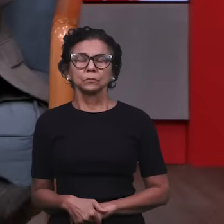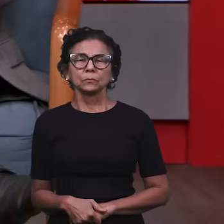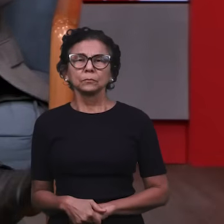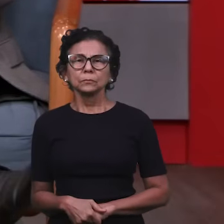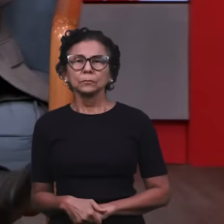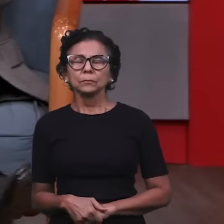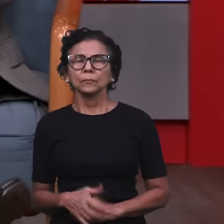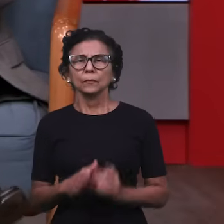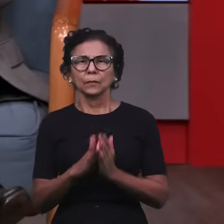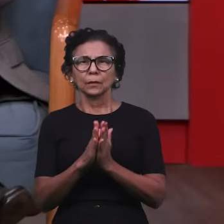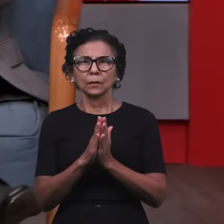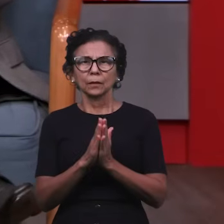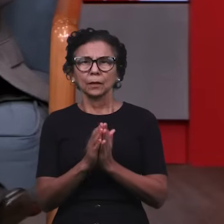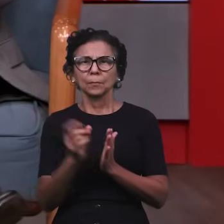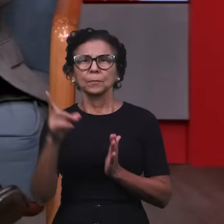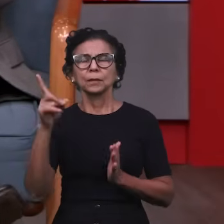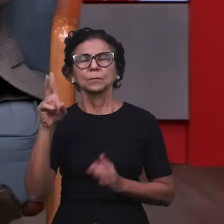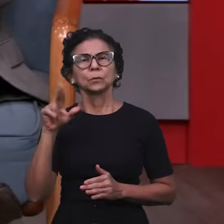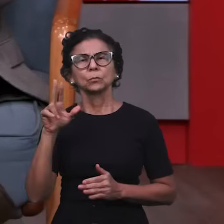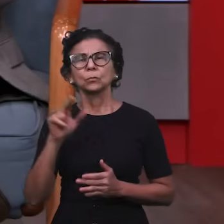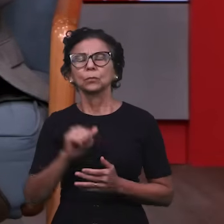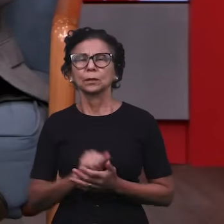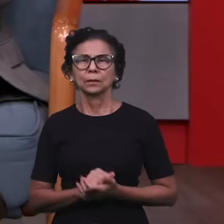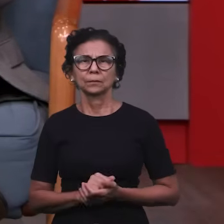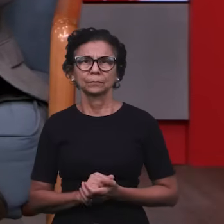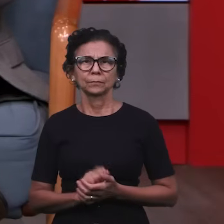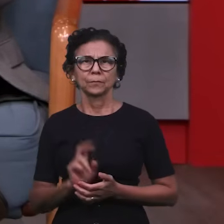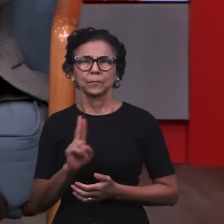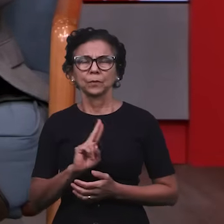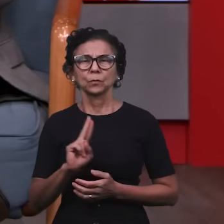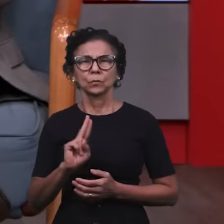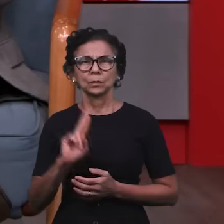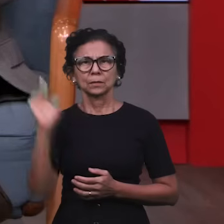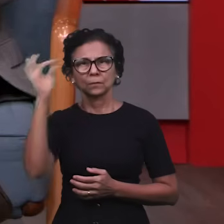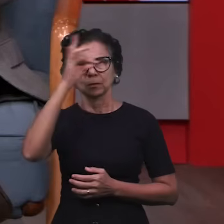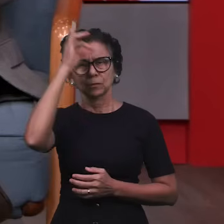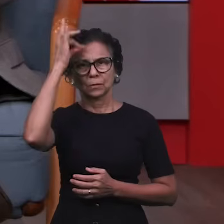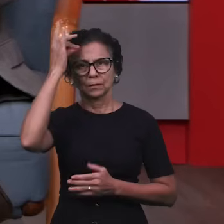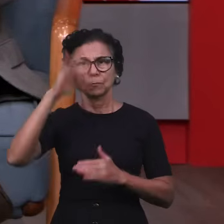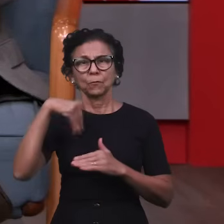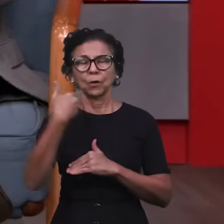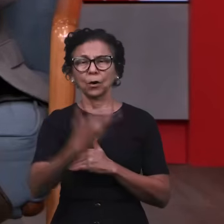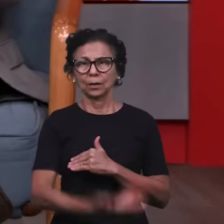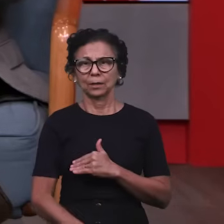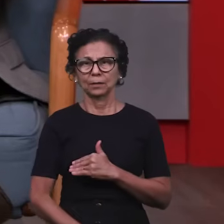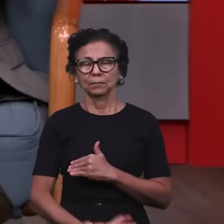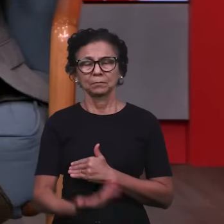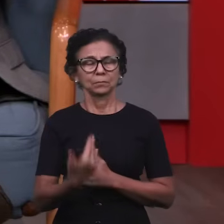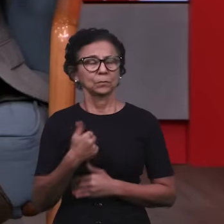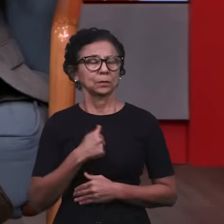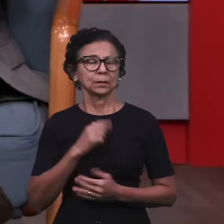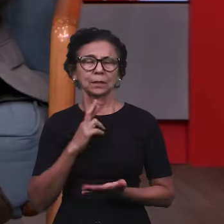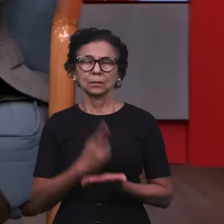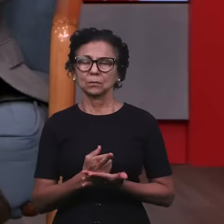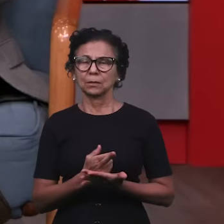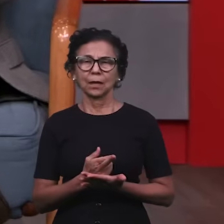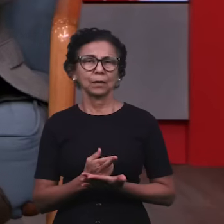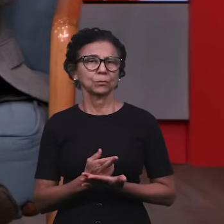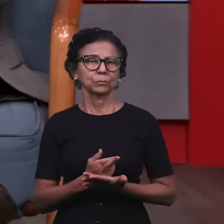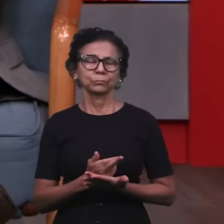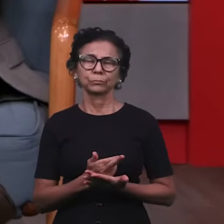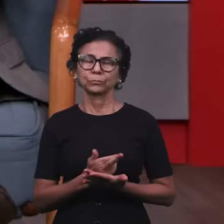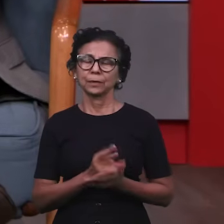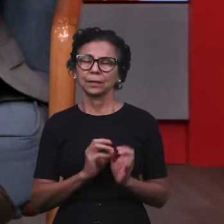use uma palavra fora do Espírito, porque ela não atinge a alma, mas ela fere